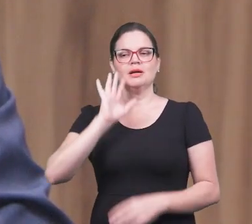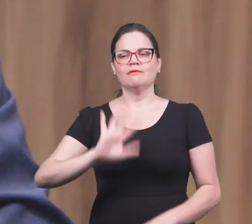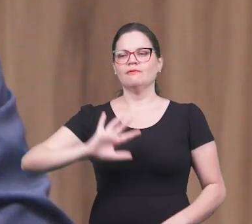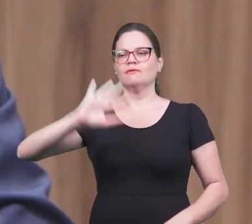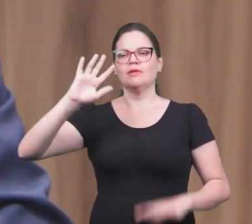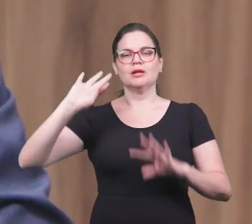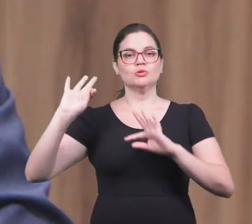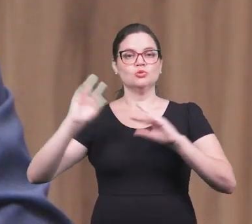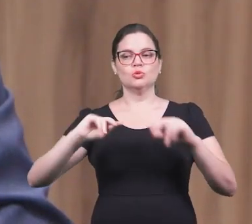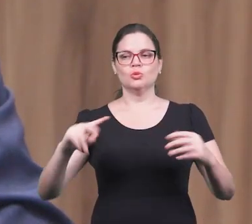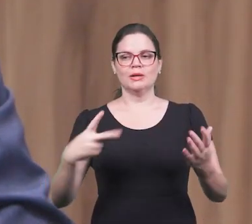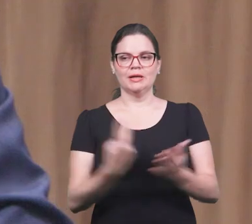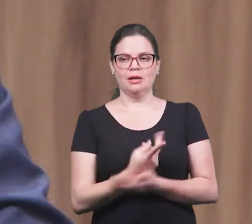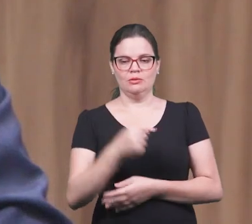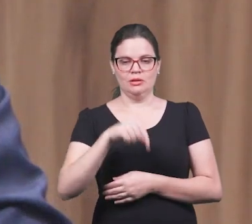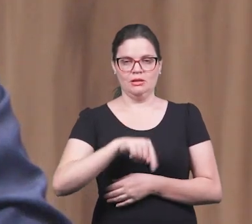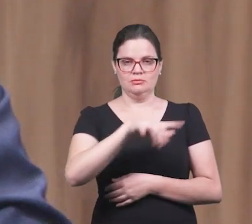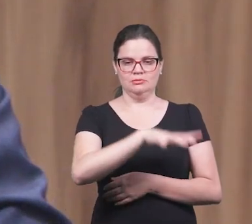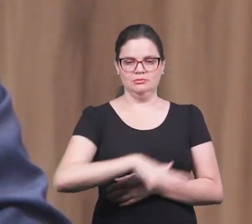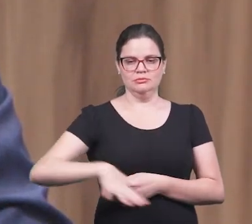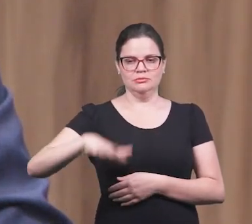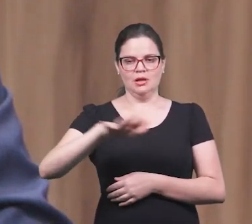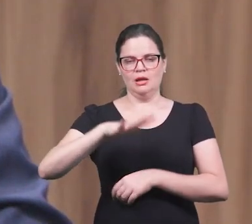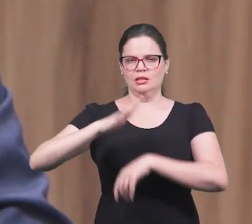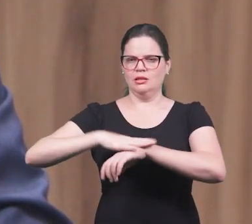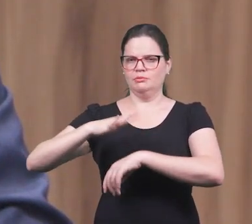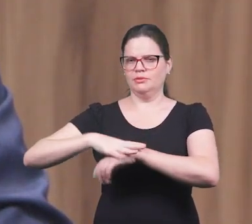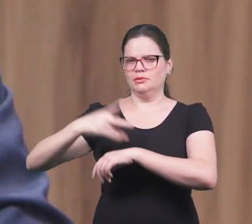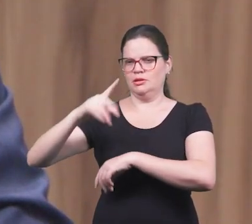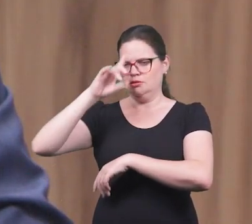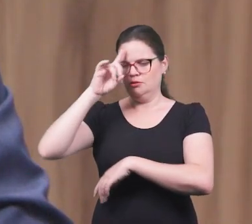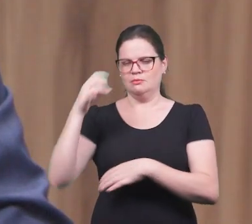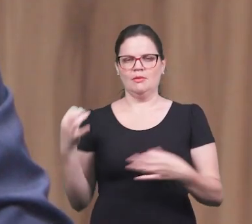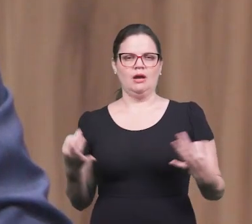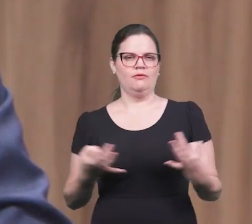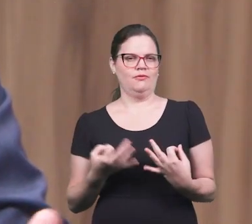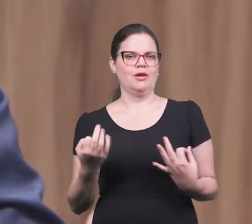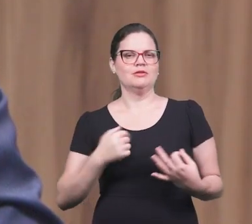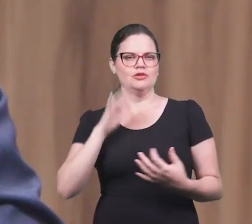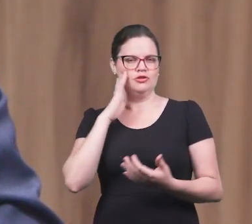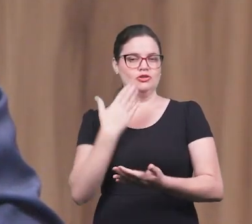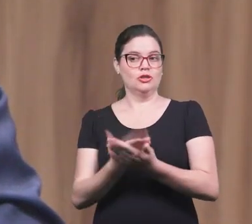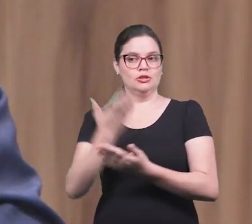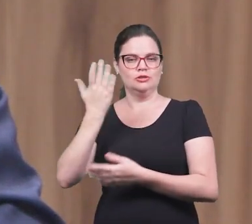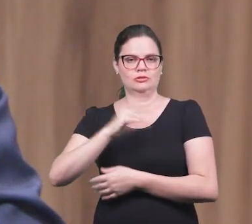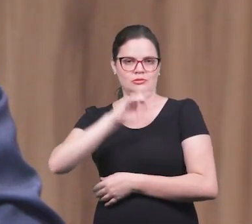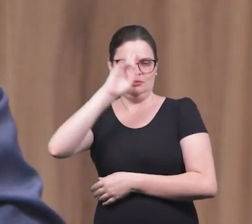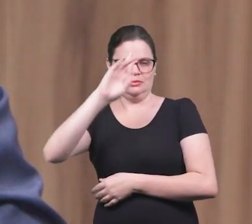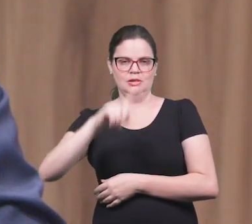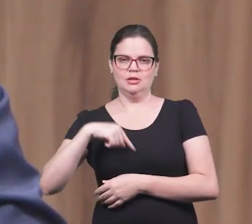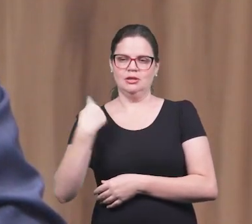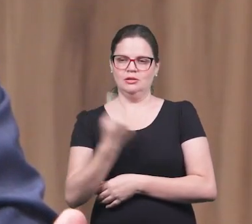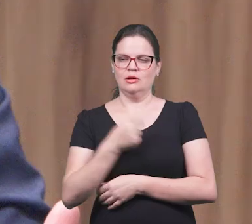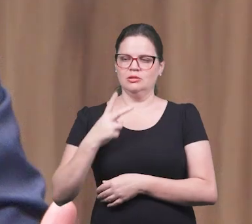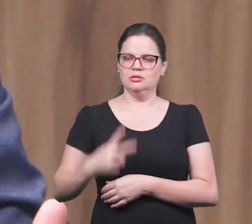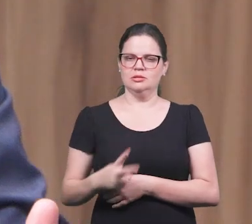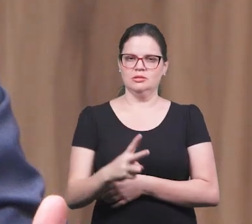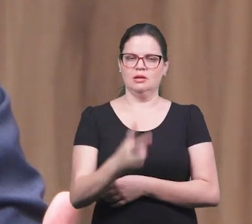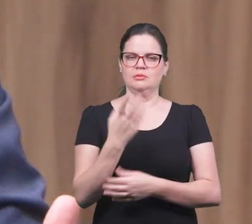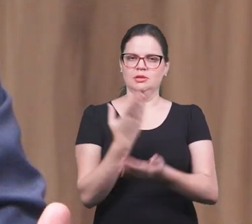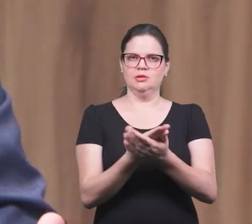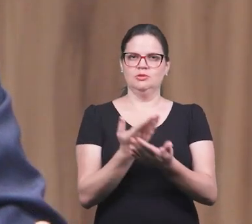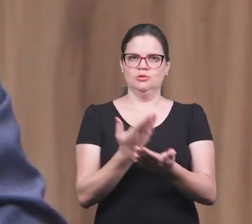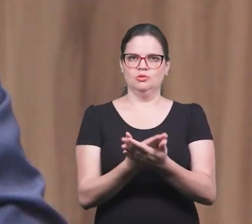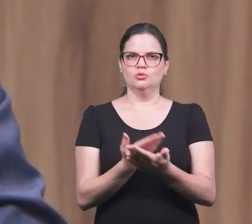cumprem em um tempo perfeito de Deus. E nós temos estudado até como igreja